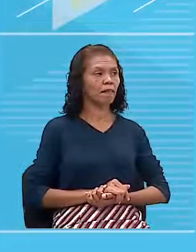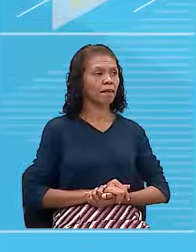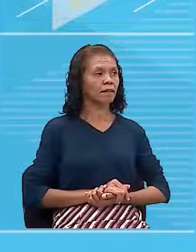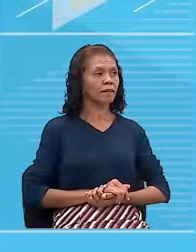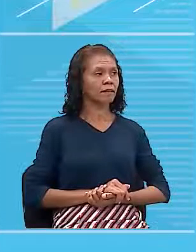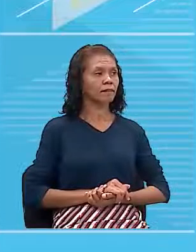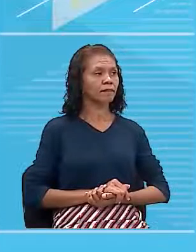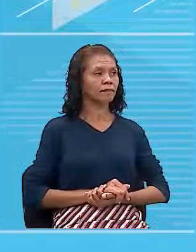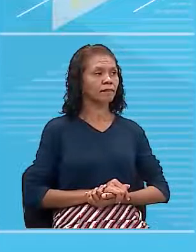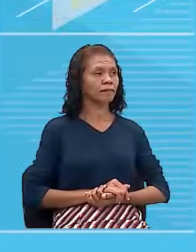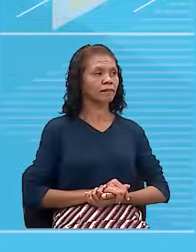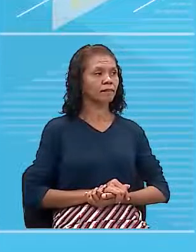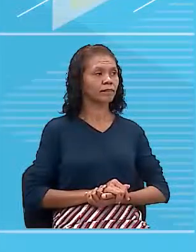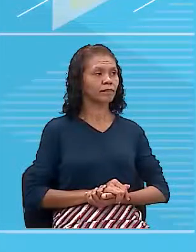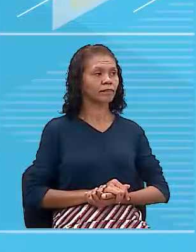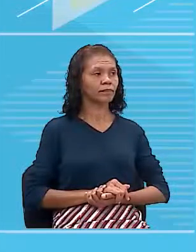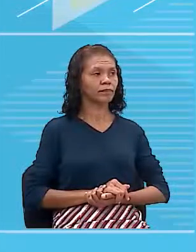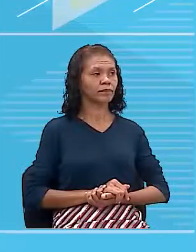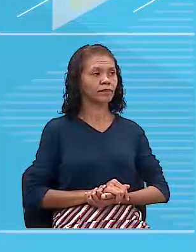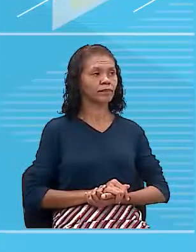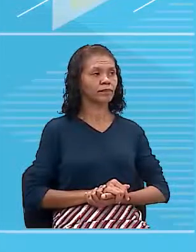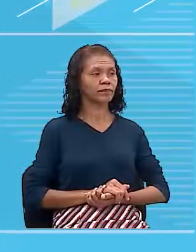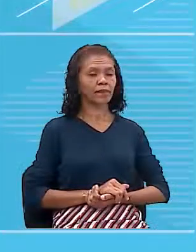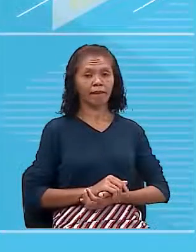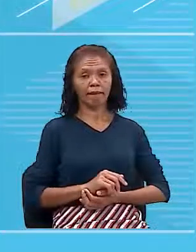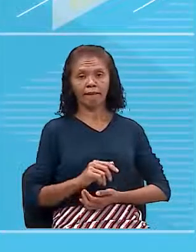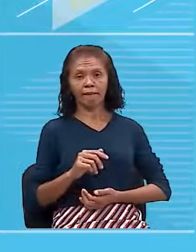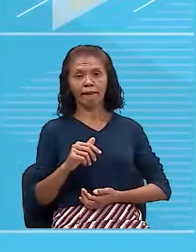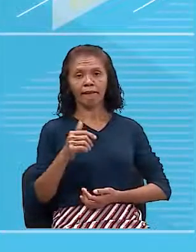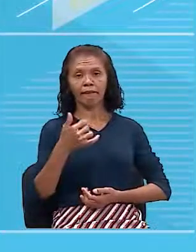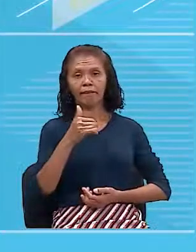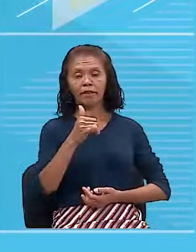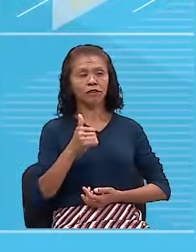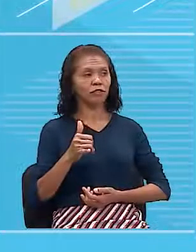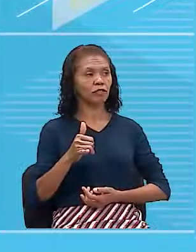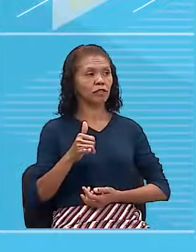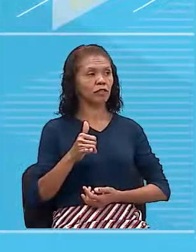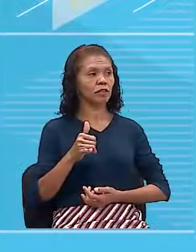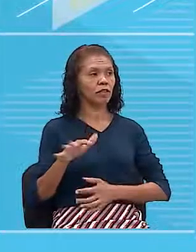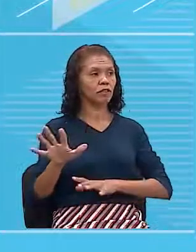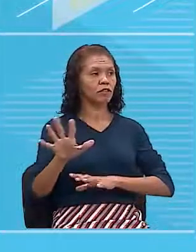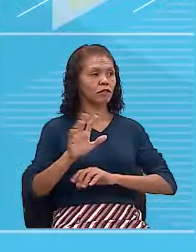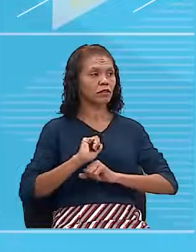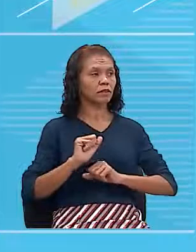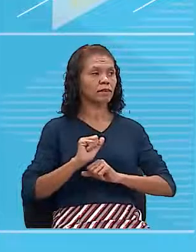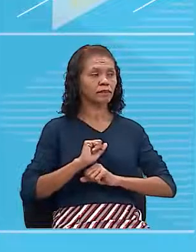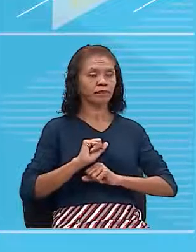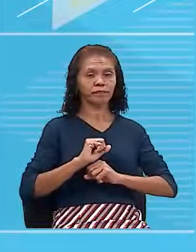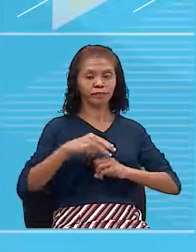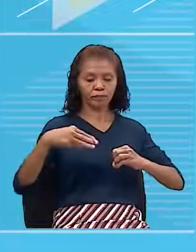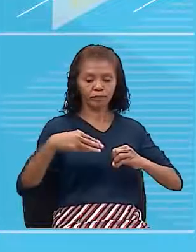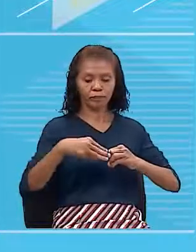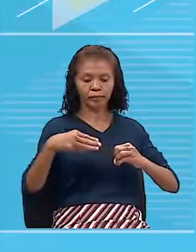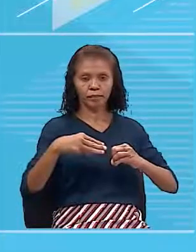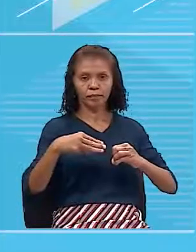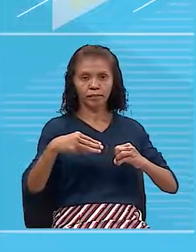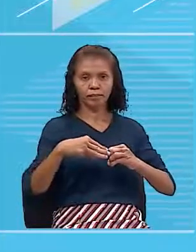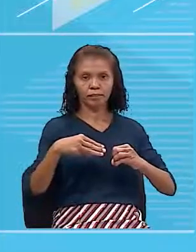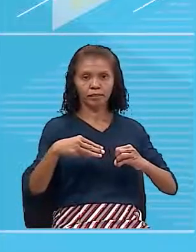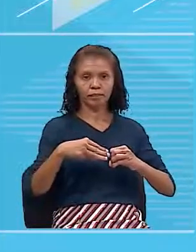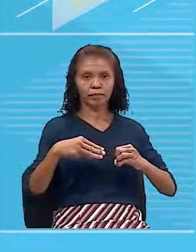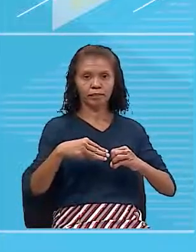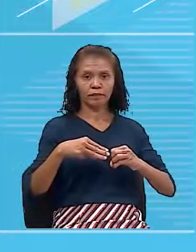essa energia aí envolvida e quando as células quebram essas